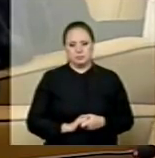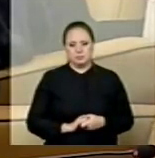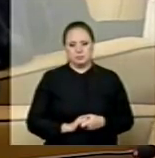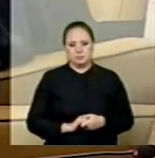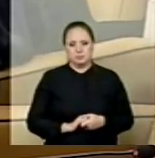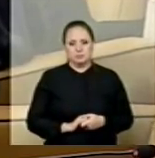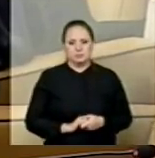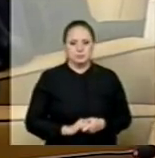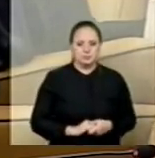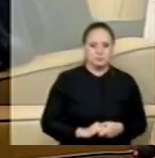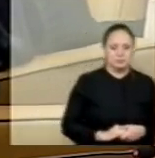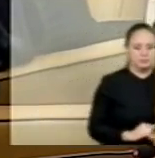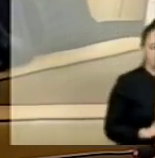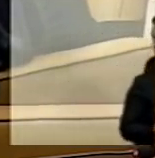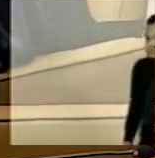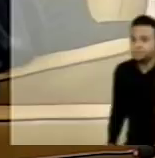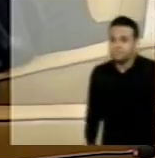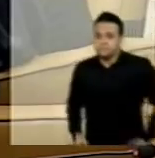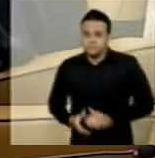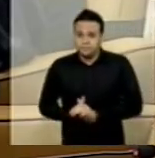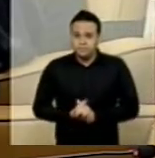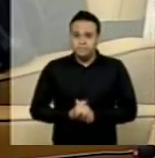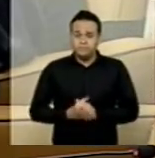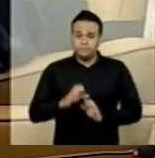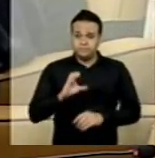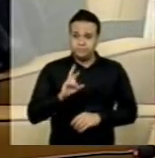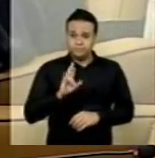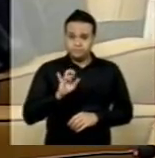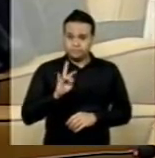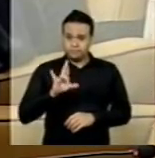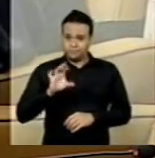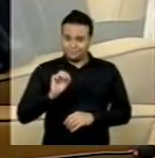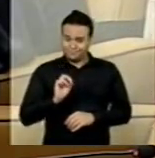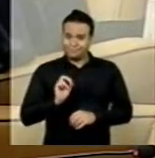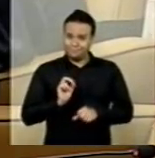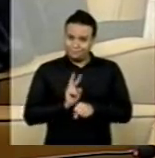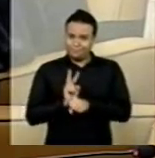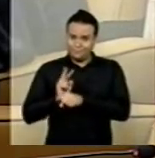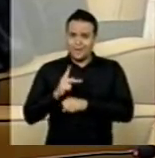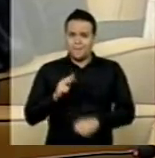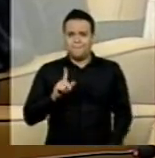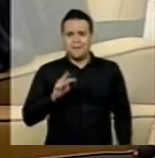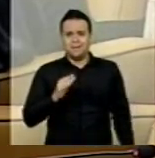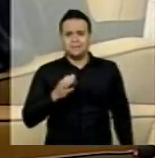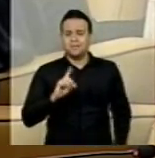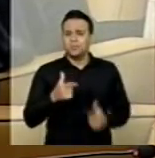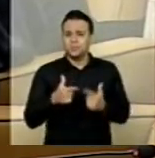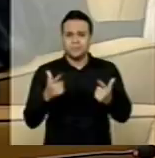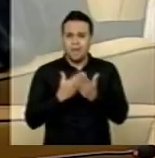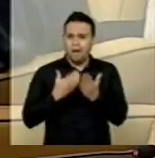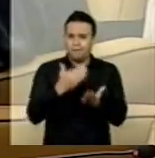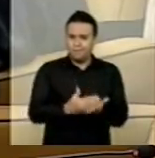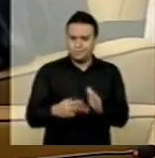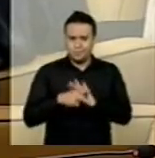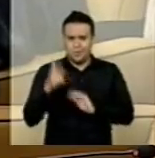eleito o critério de plantão, não se tem avanço cultural, mas se nefasto,